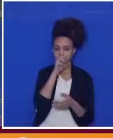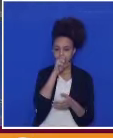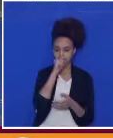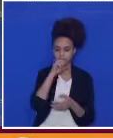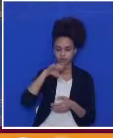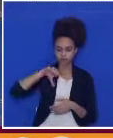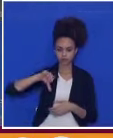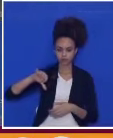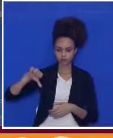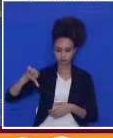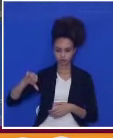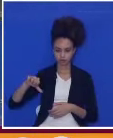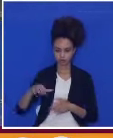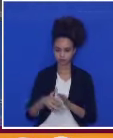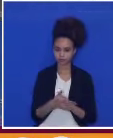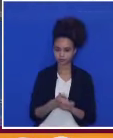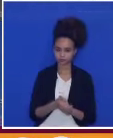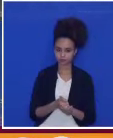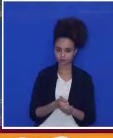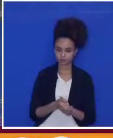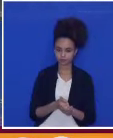Laranja, 99.